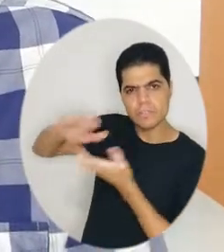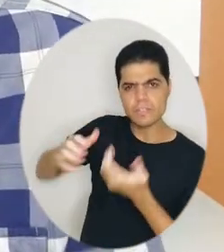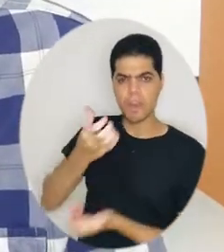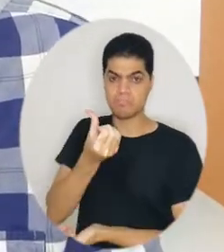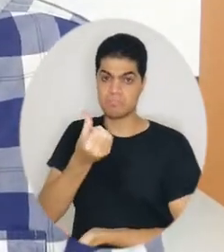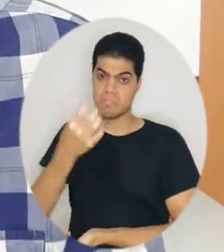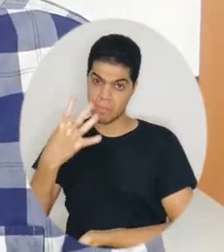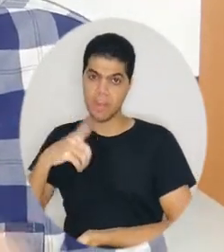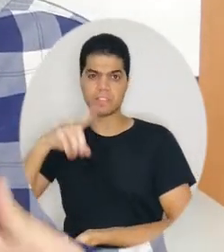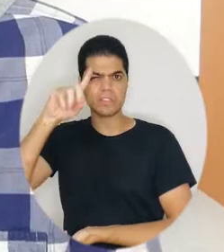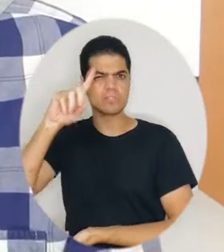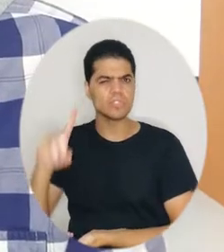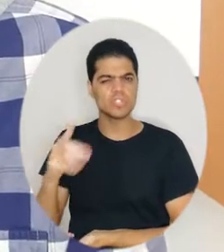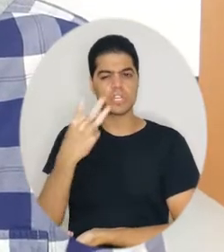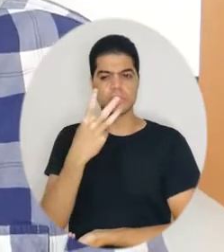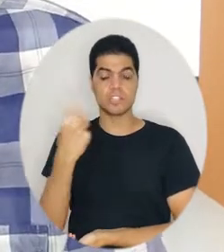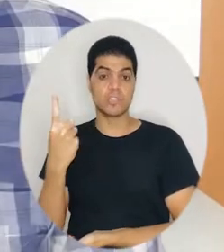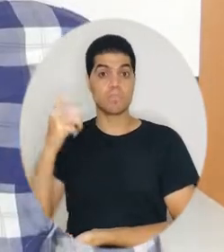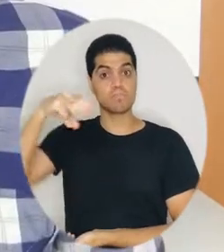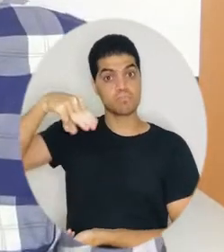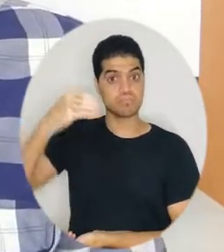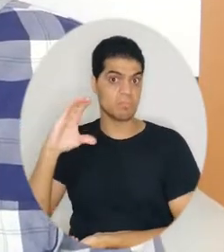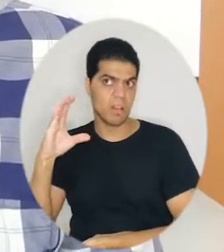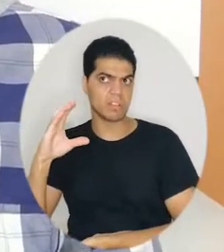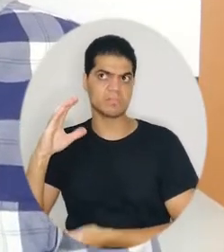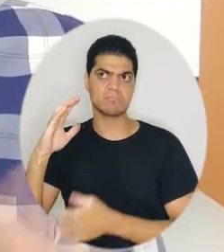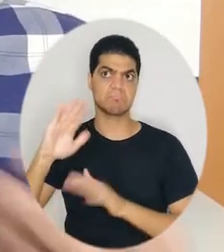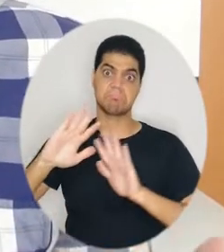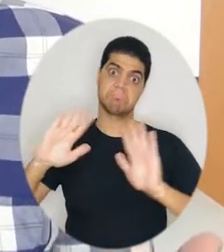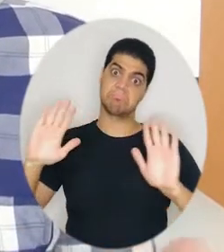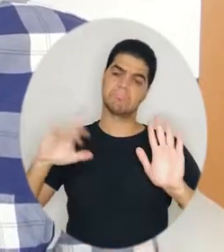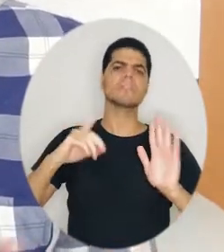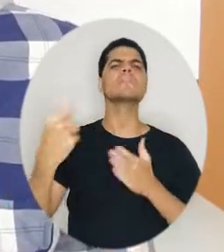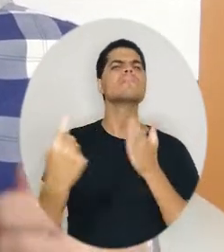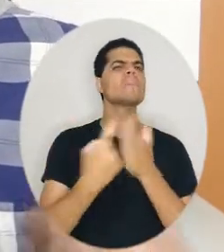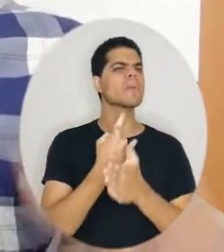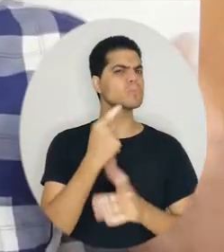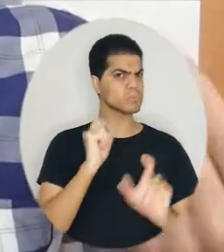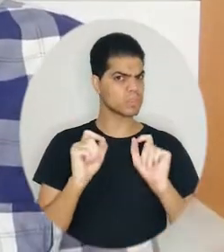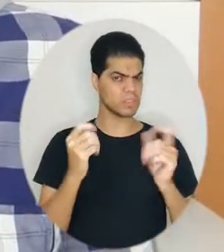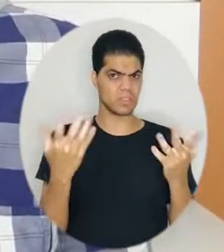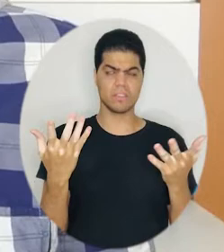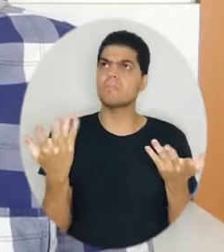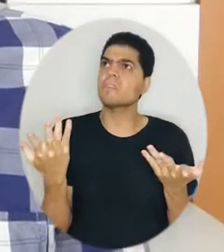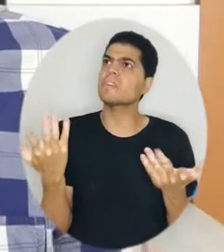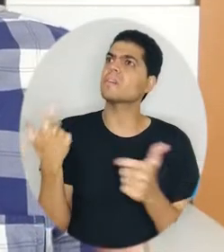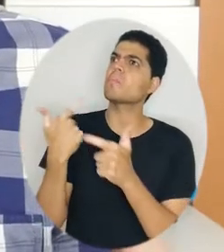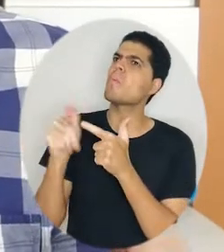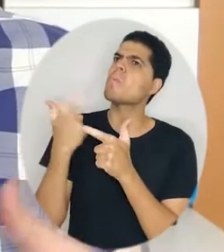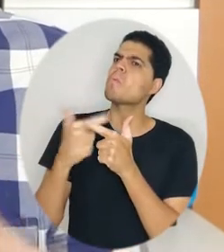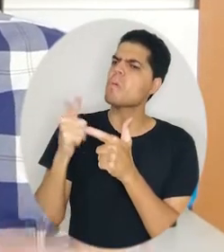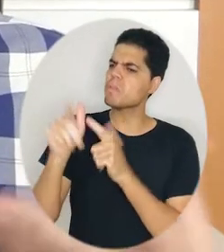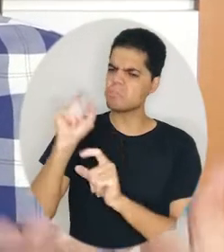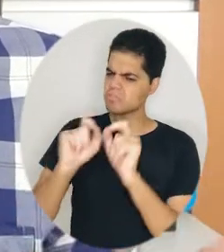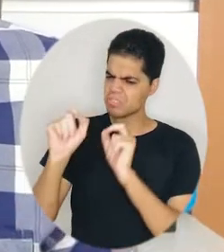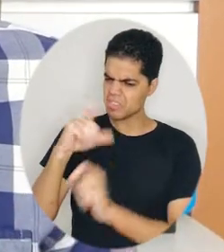31 de Março como eles chamavam e assim por diante mas daí tu pode me perguntar hora qual seria o problema de